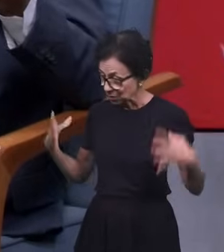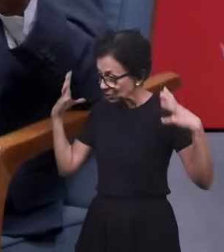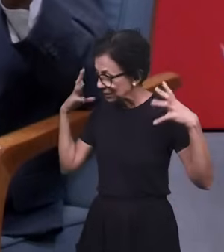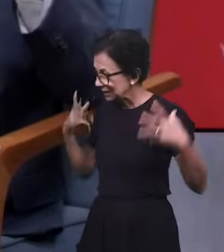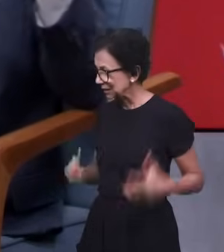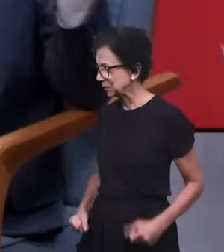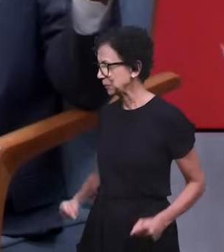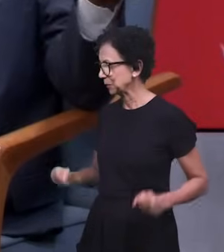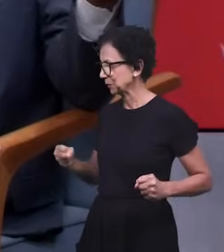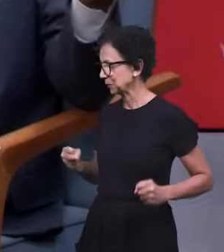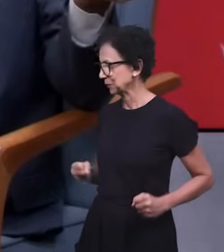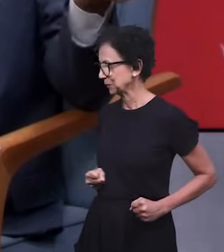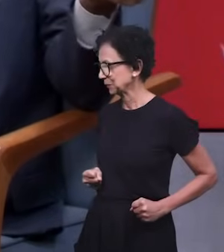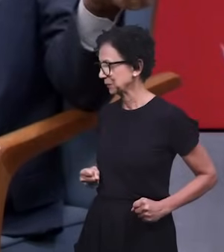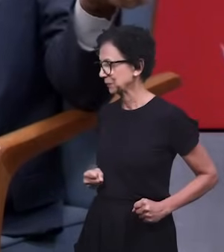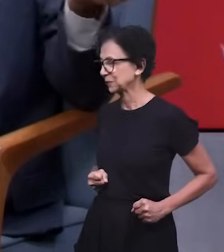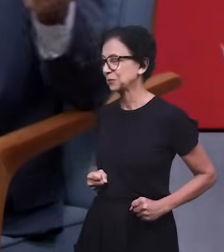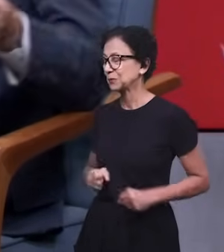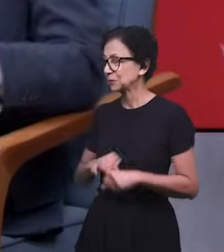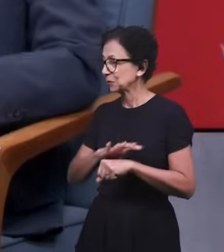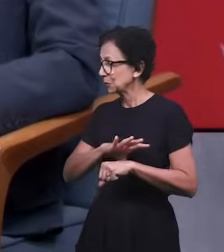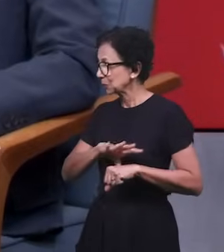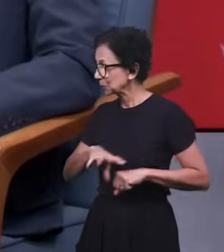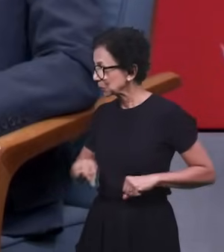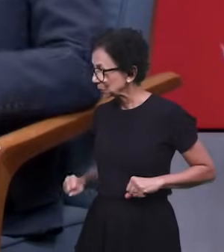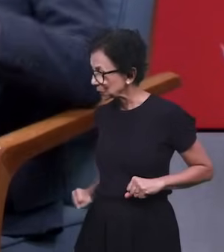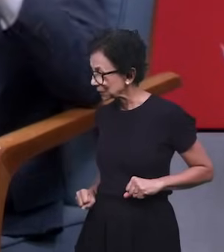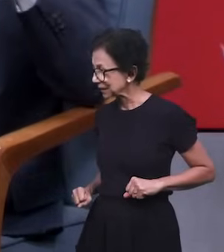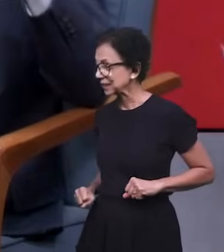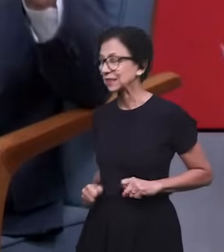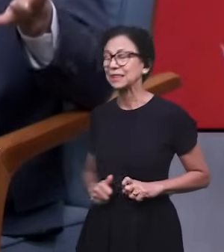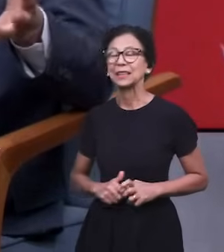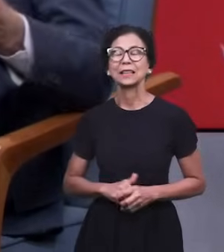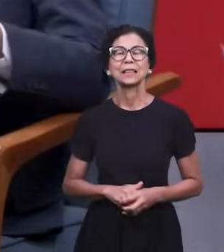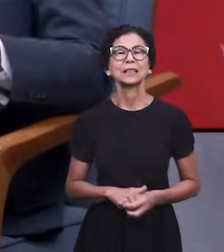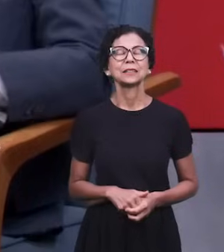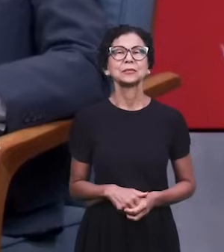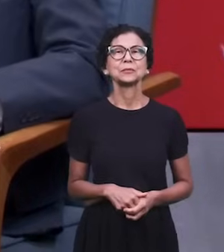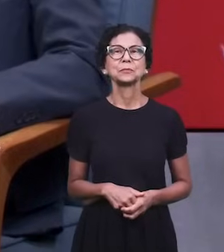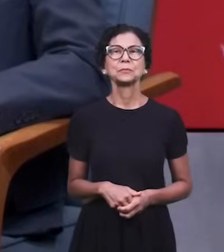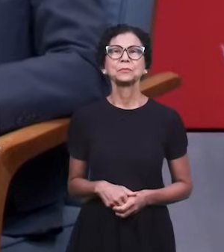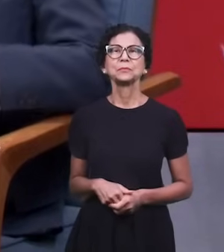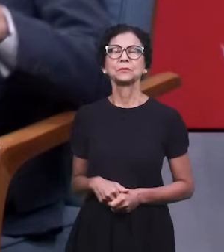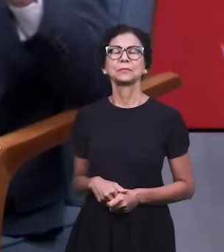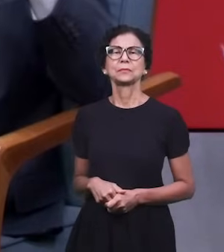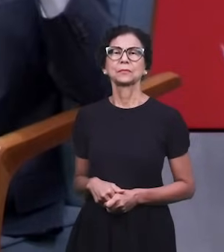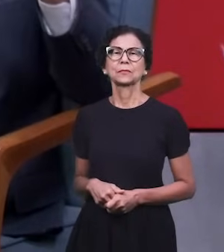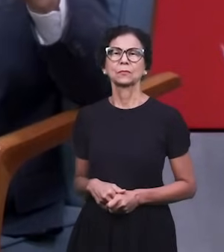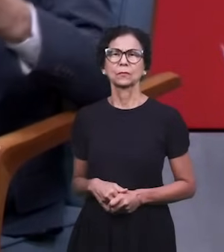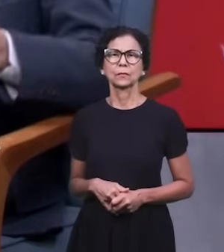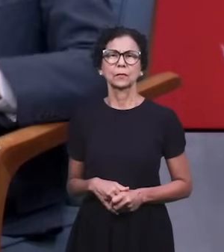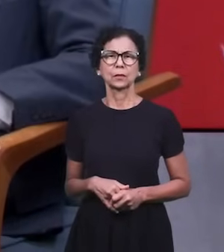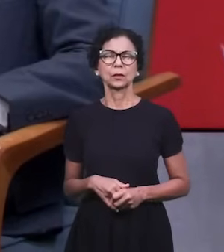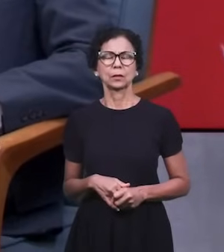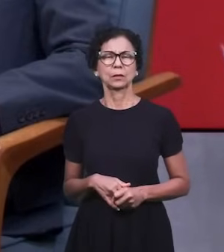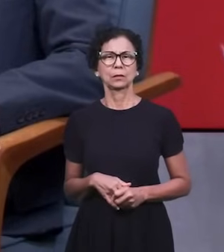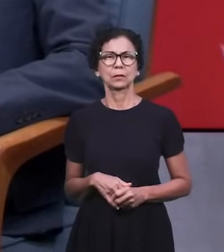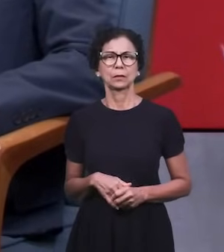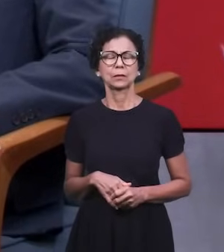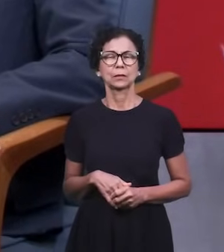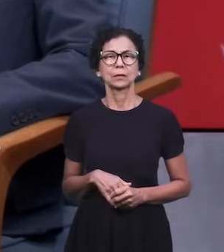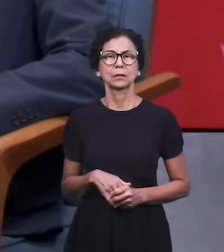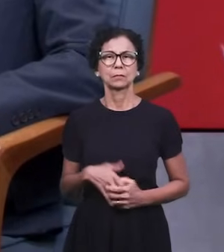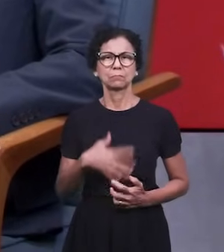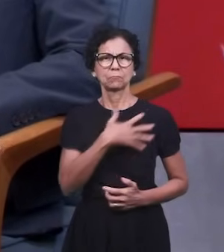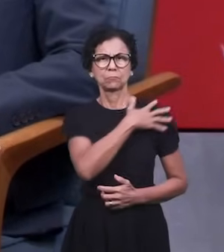Então ele pegou 2 jumentas que estavam cheias de presentes, né, com todos os seus,